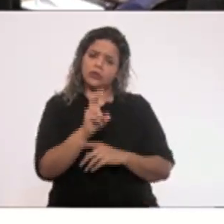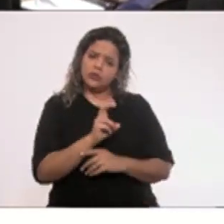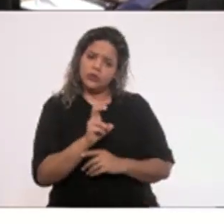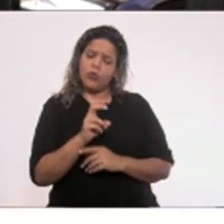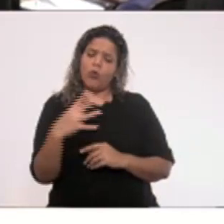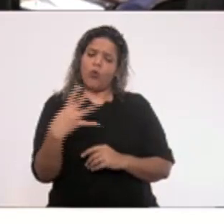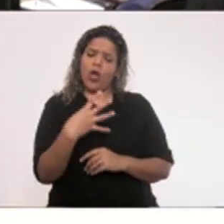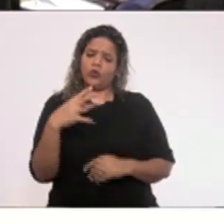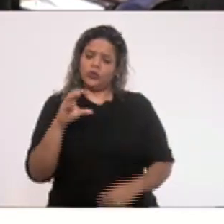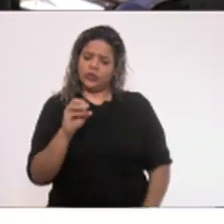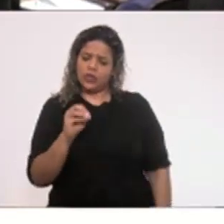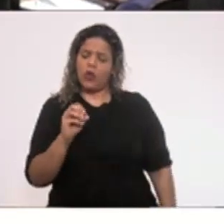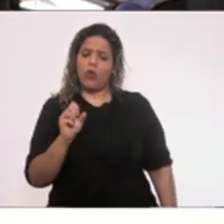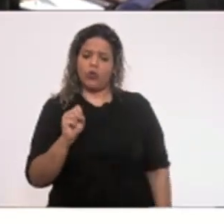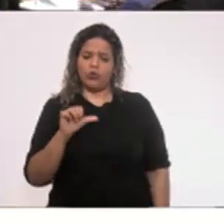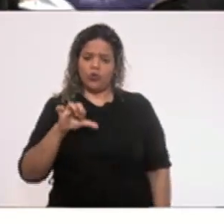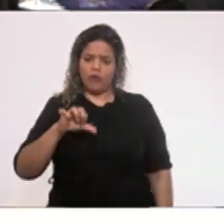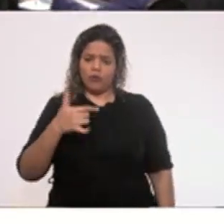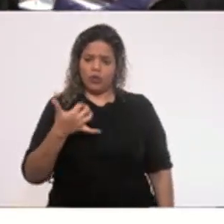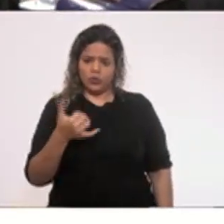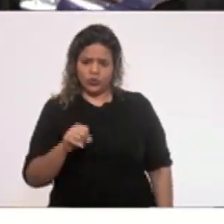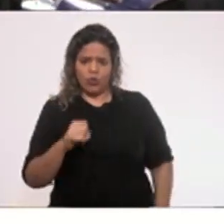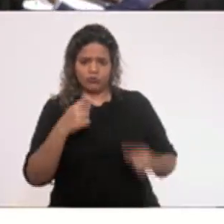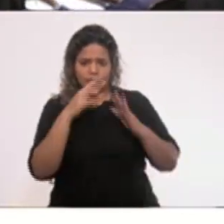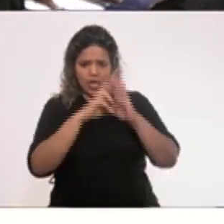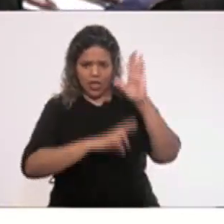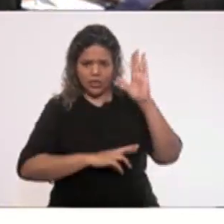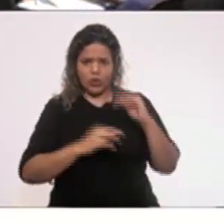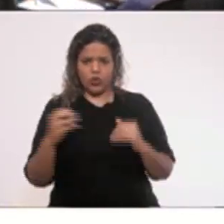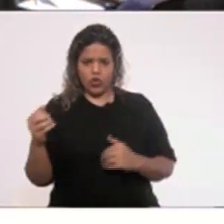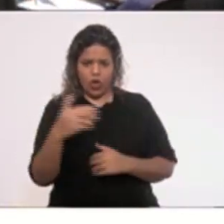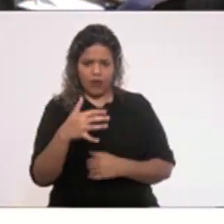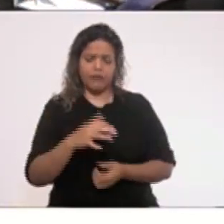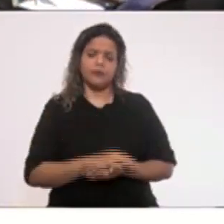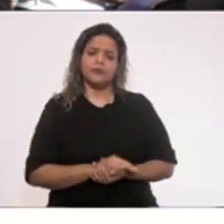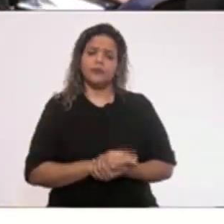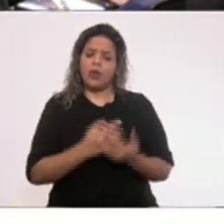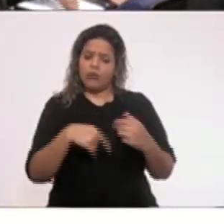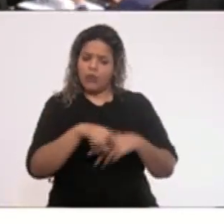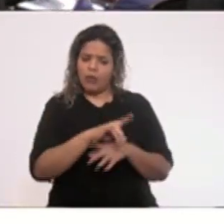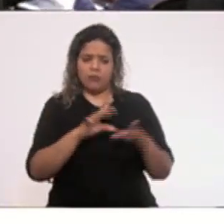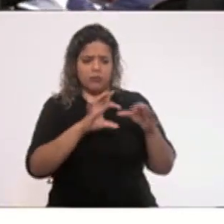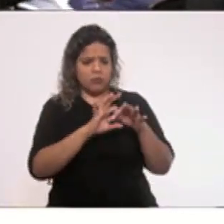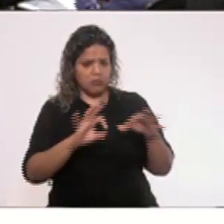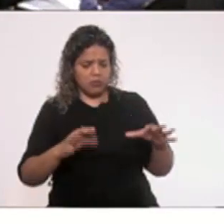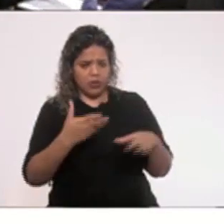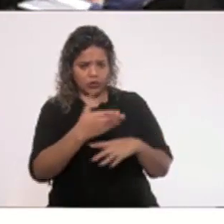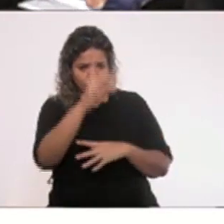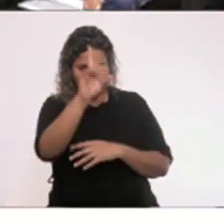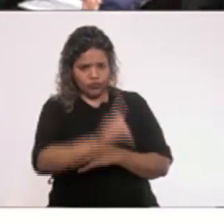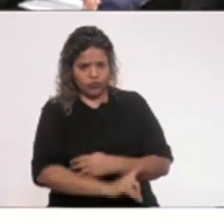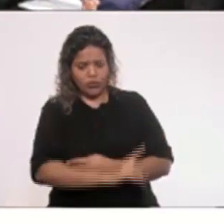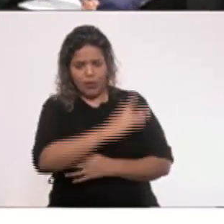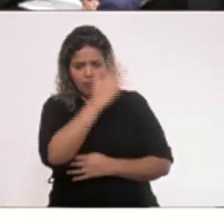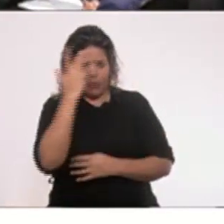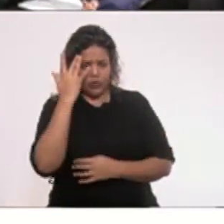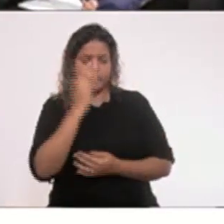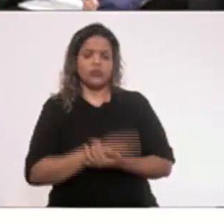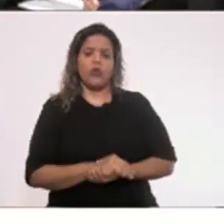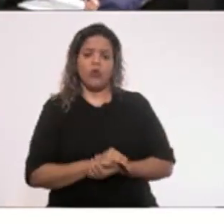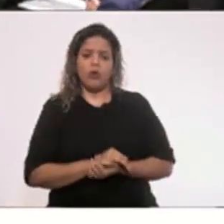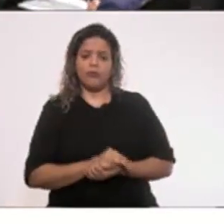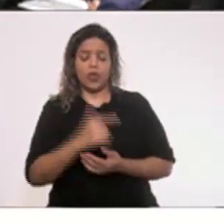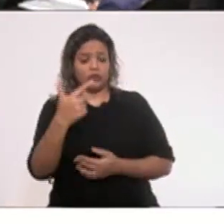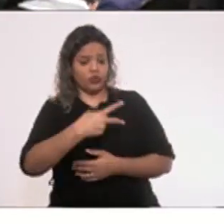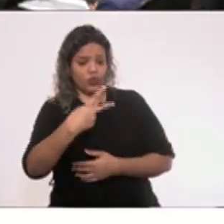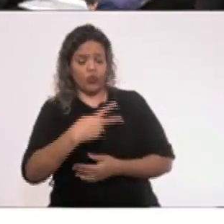número 4089/2018, que passa a ter a seguinte redação. Fica assegurada a pessoa possuidora. Artigo